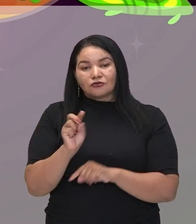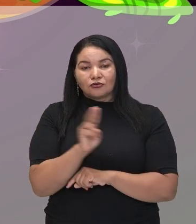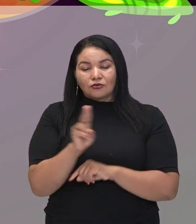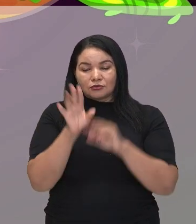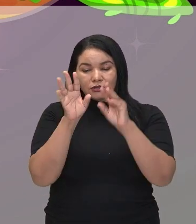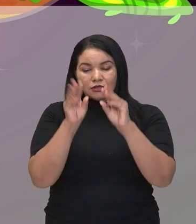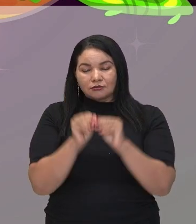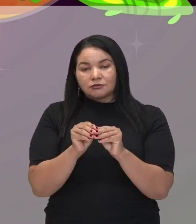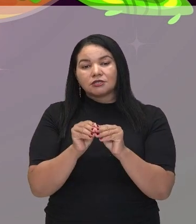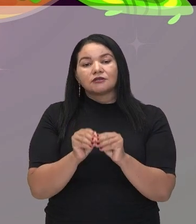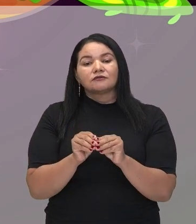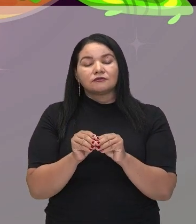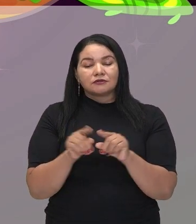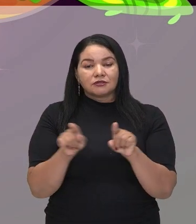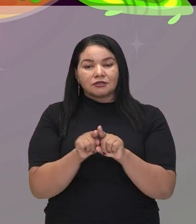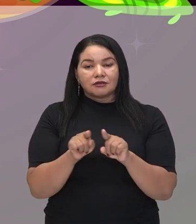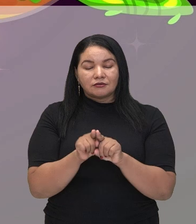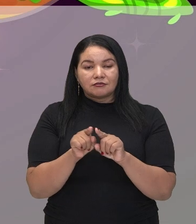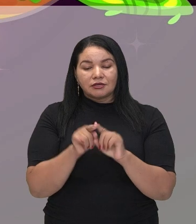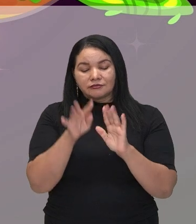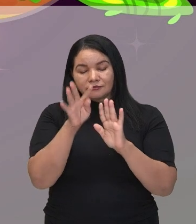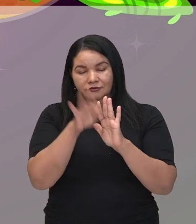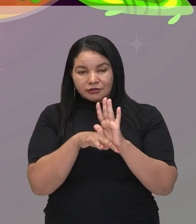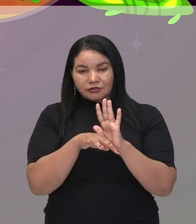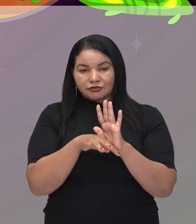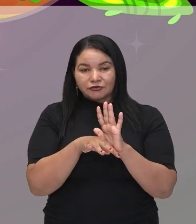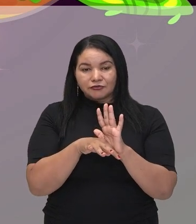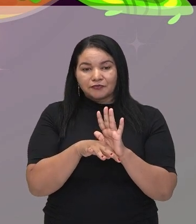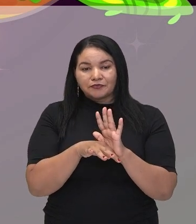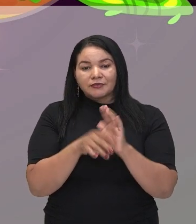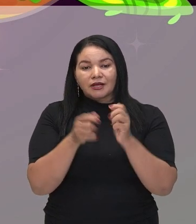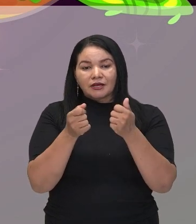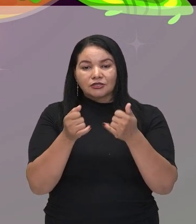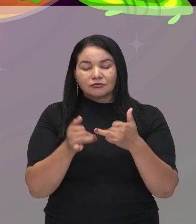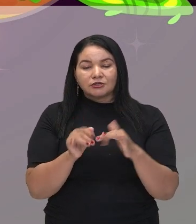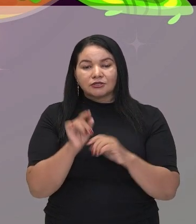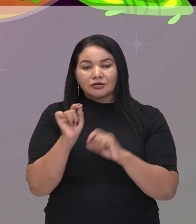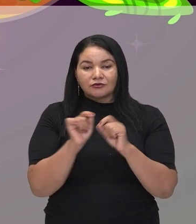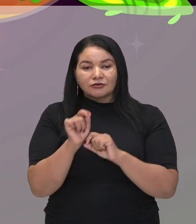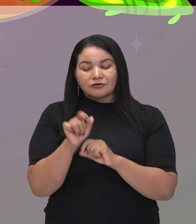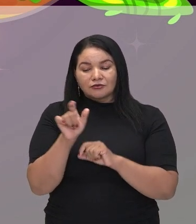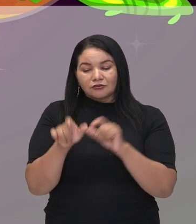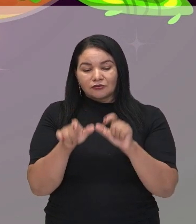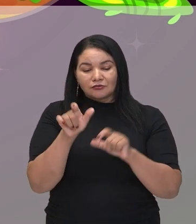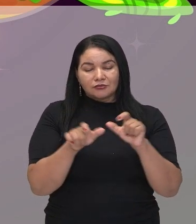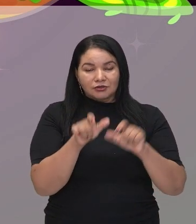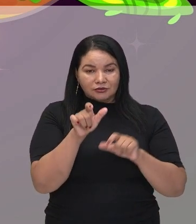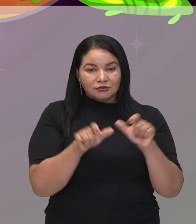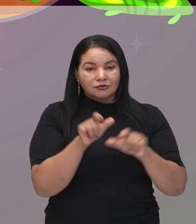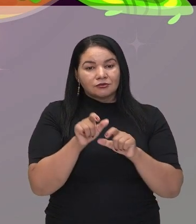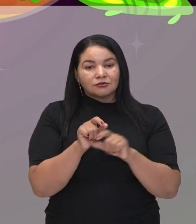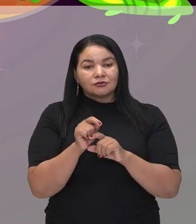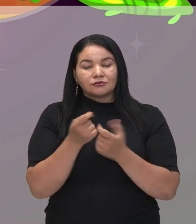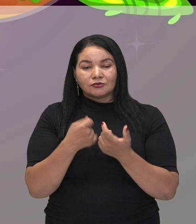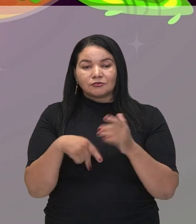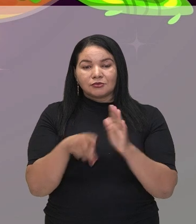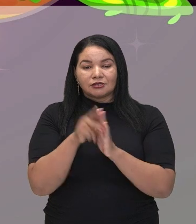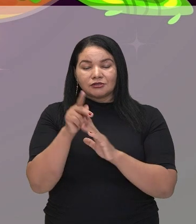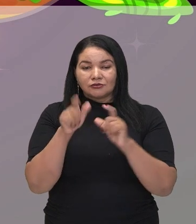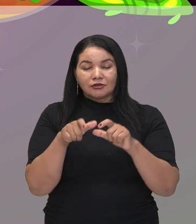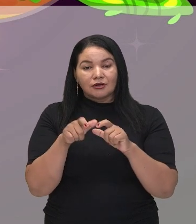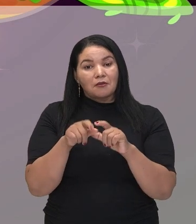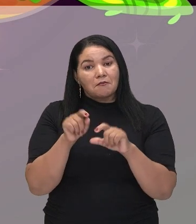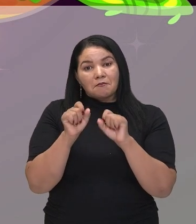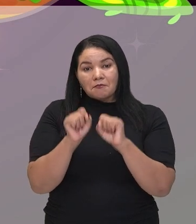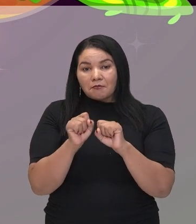né? Esse planeta fictício com os abrevianos, que são os habitantes. Então, são novas palavras que podem ser criadas. Você